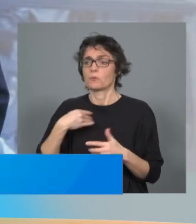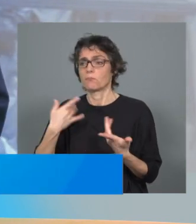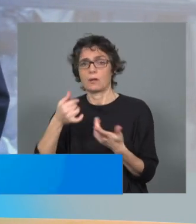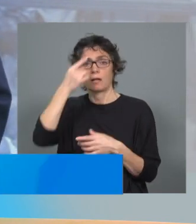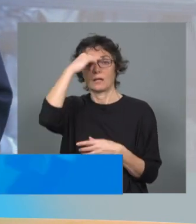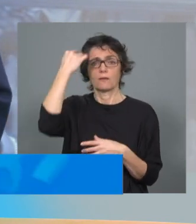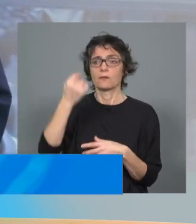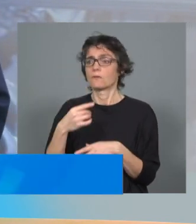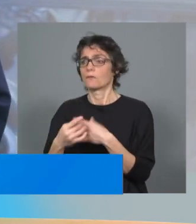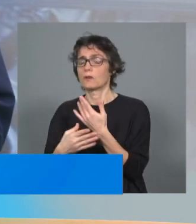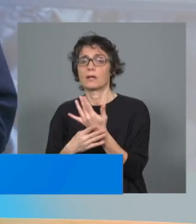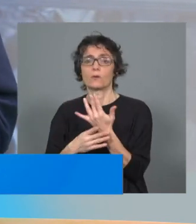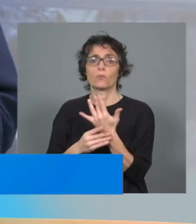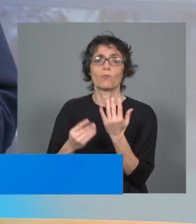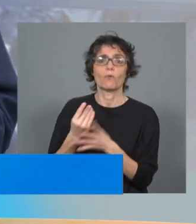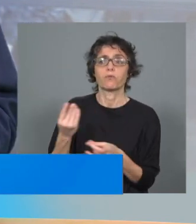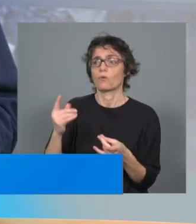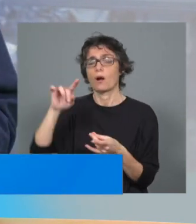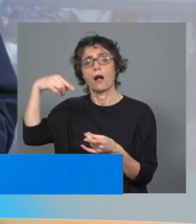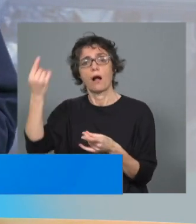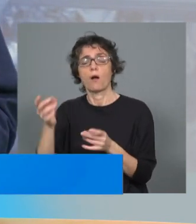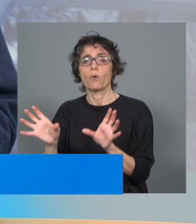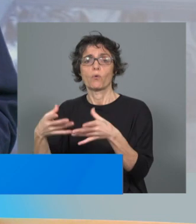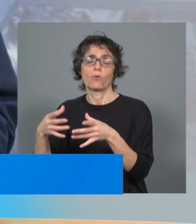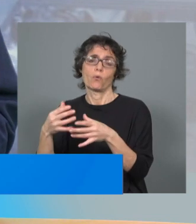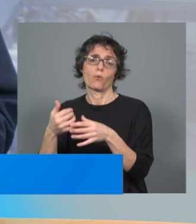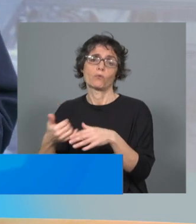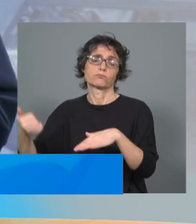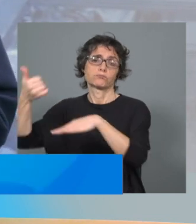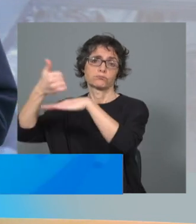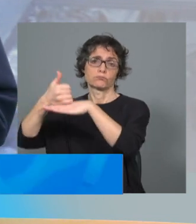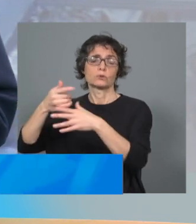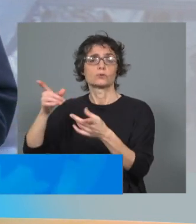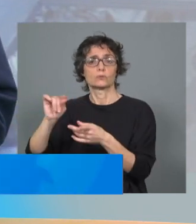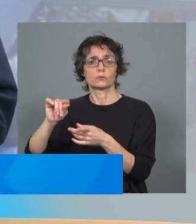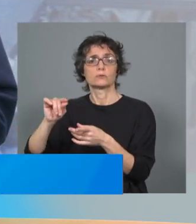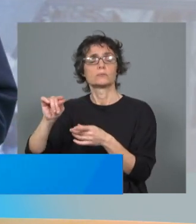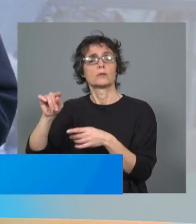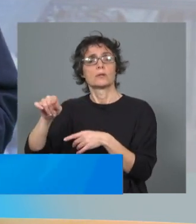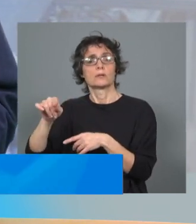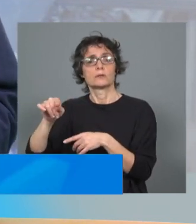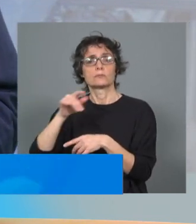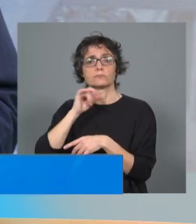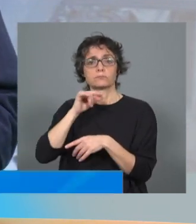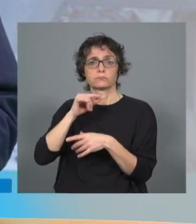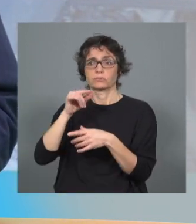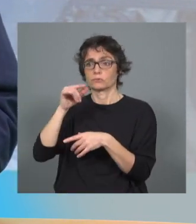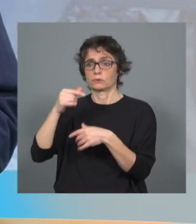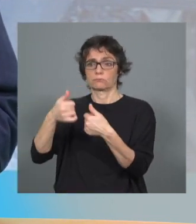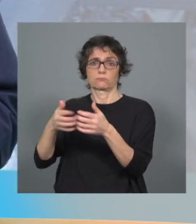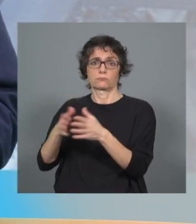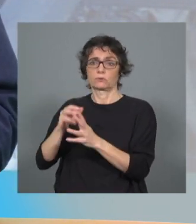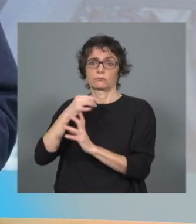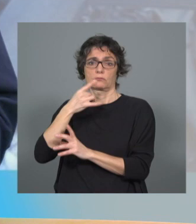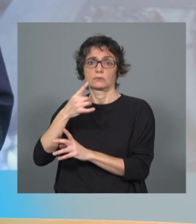os advogados, o Conselho Superior de Magistratura e o Conselho de Ética, a Comissão de Ética, que todos eles disseram que esta era uma